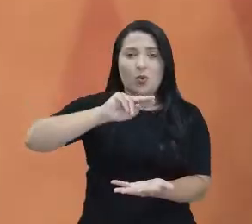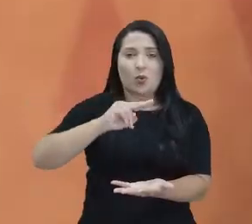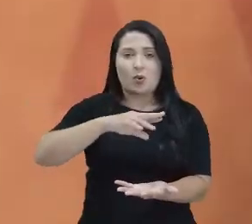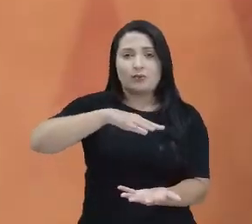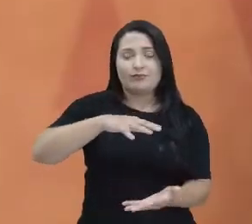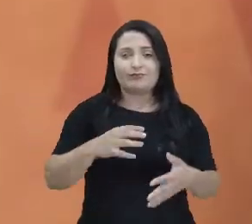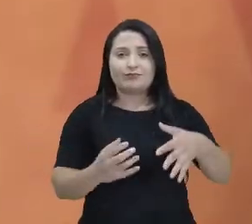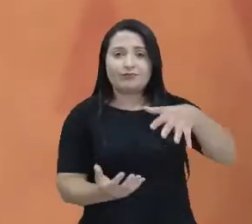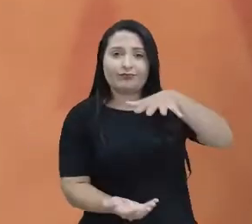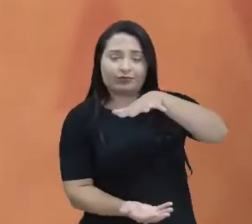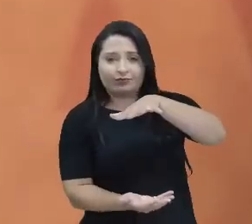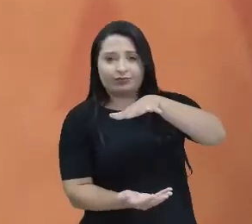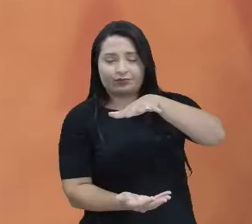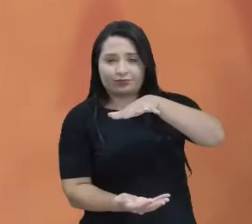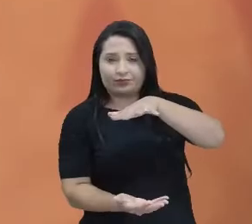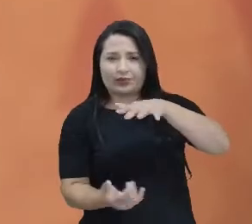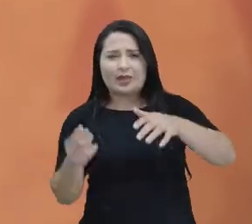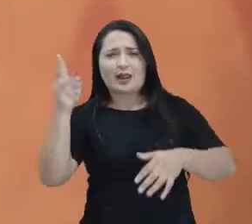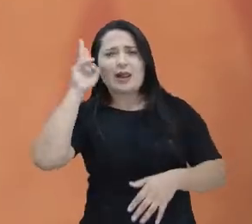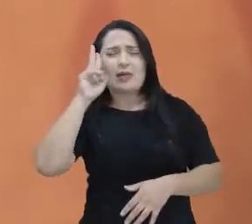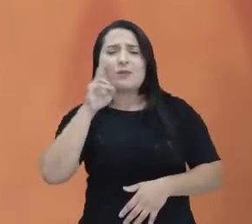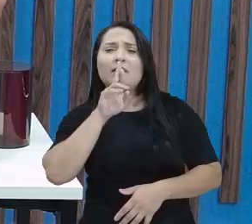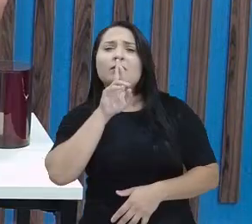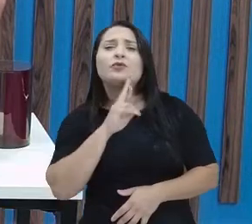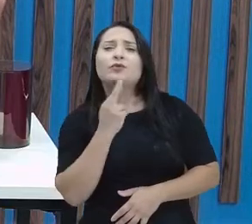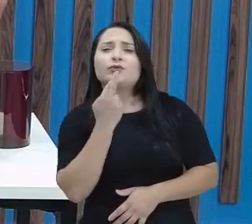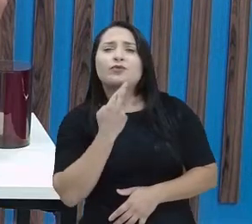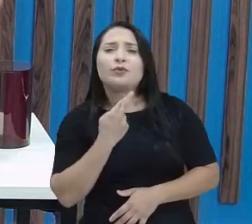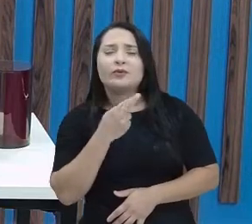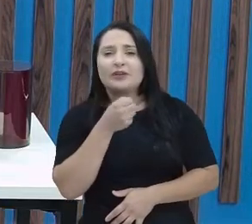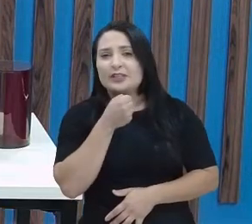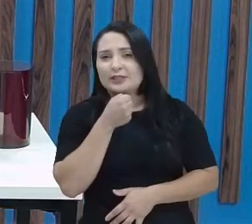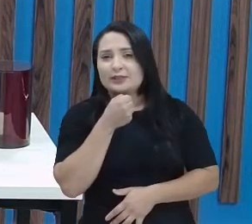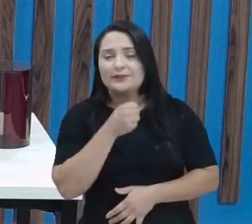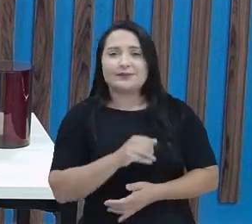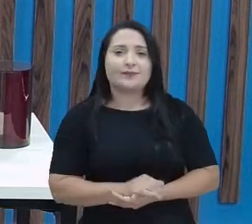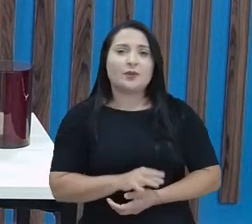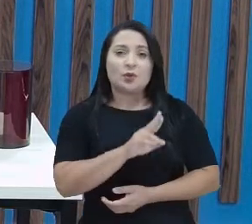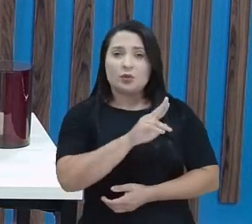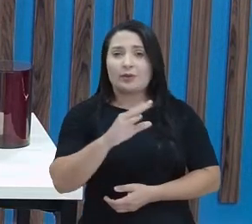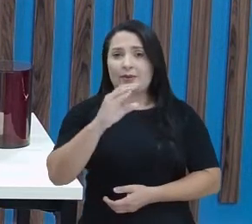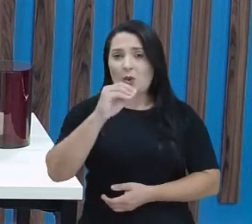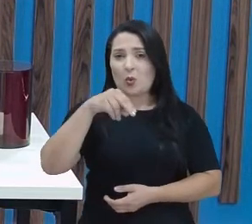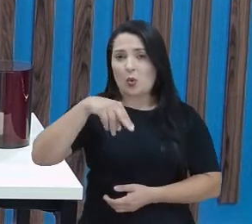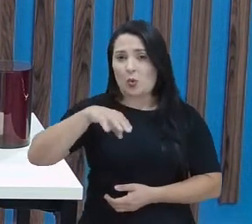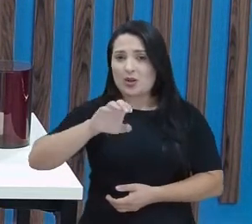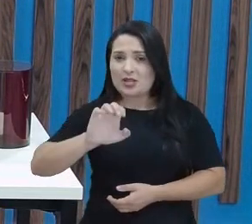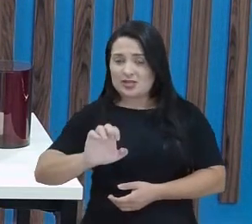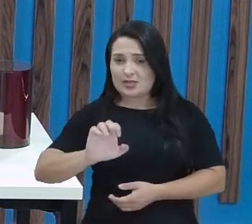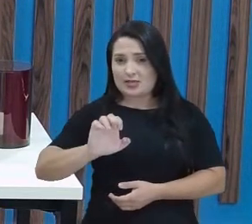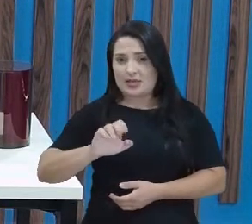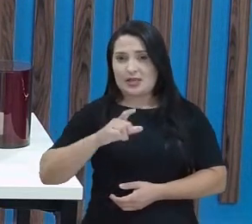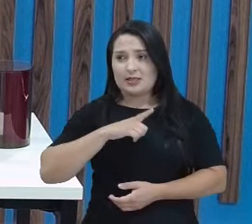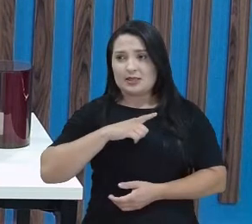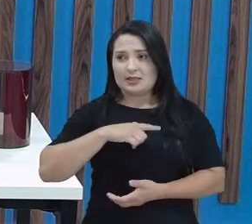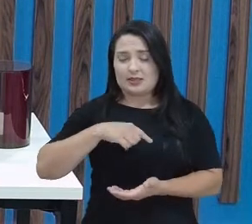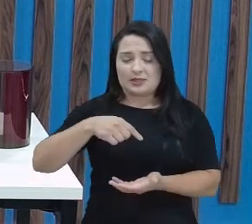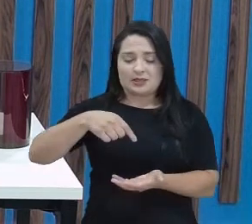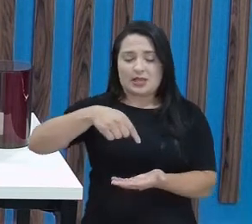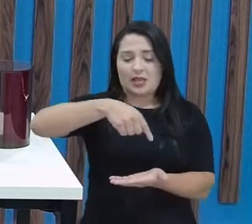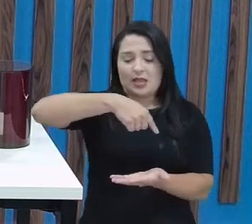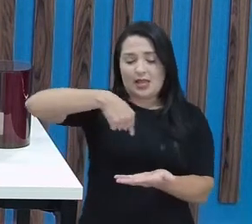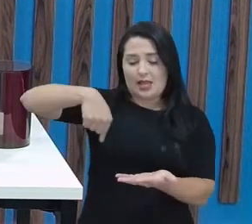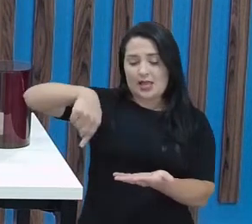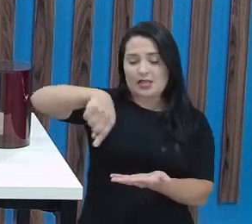sorvete. Então, eu tenho aqui, ó, e o nome dessa figura é cone. Ela tem um corpo redondo, a